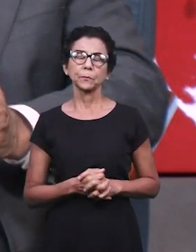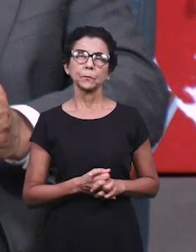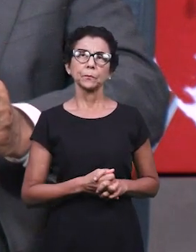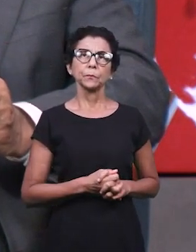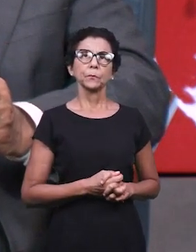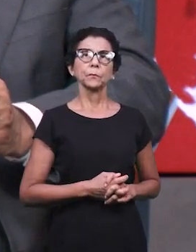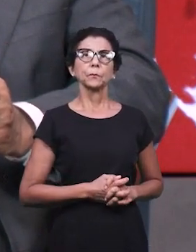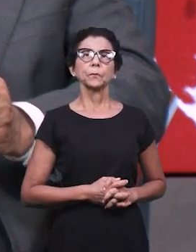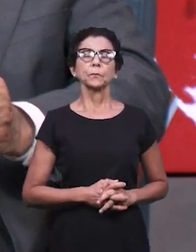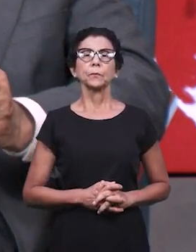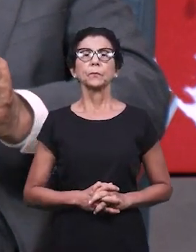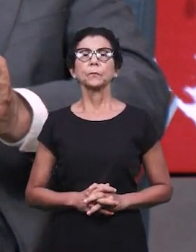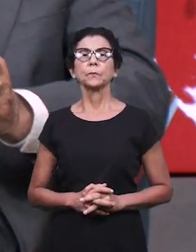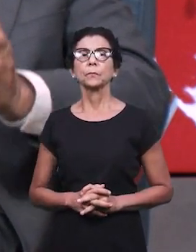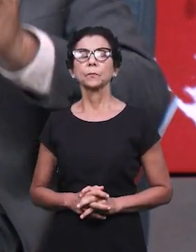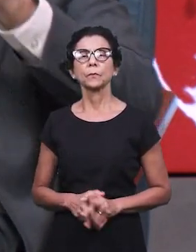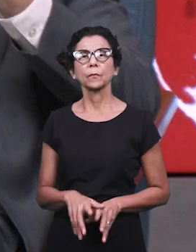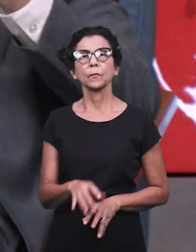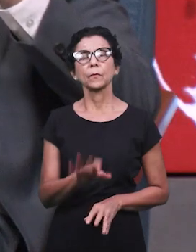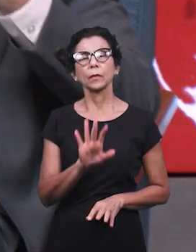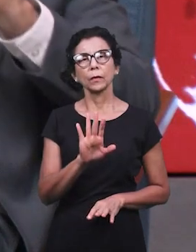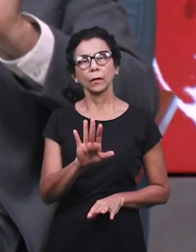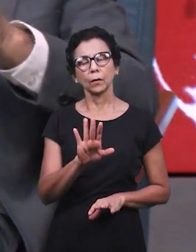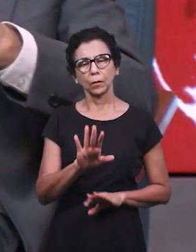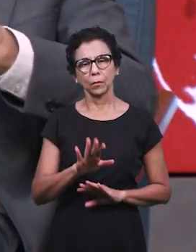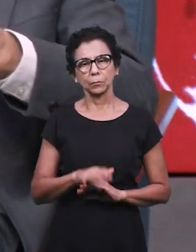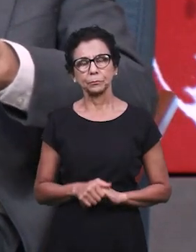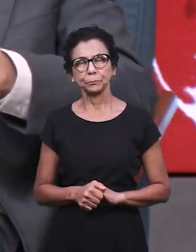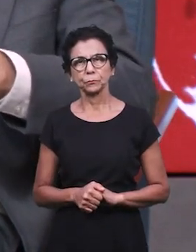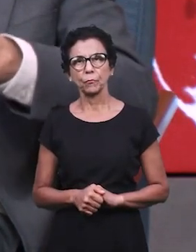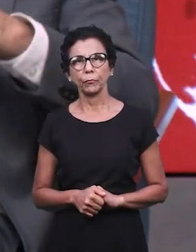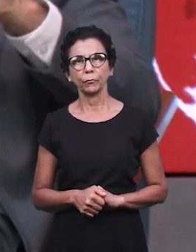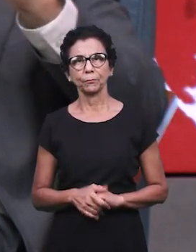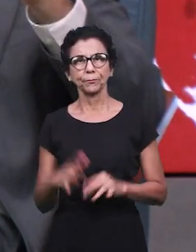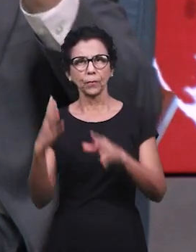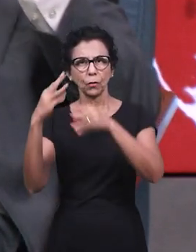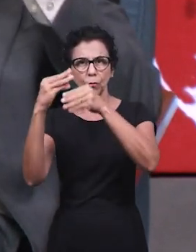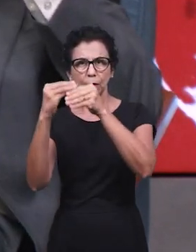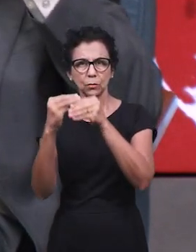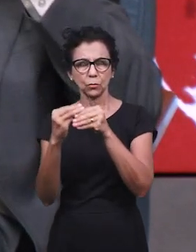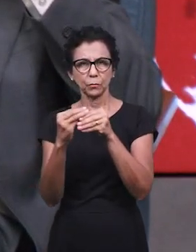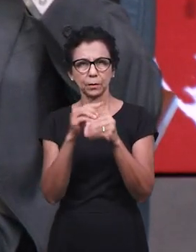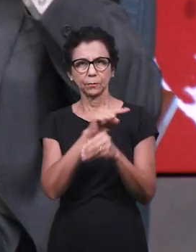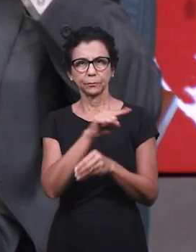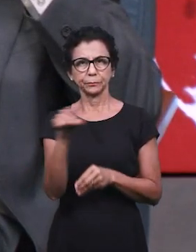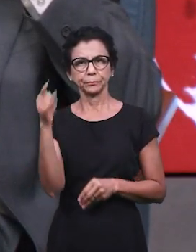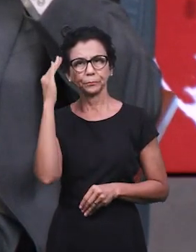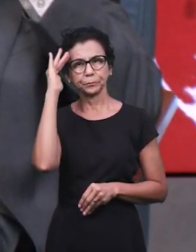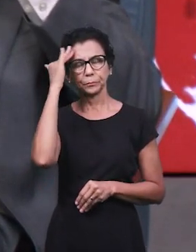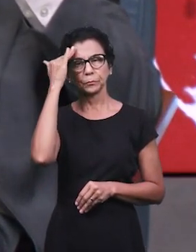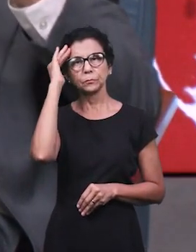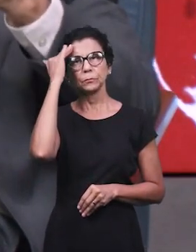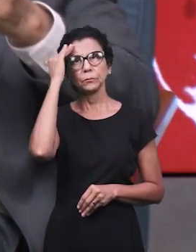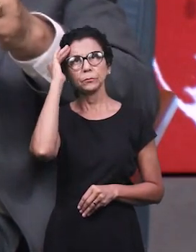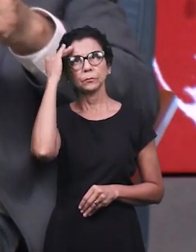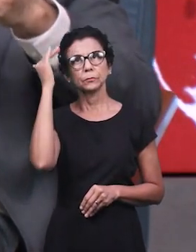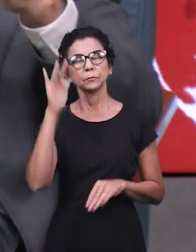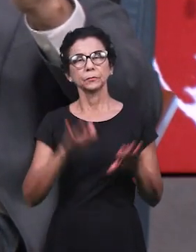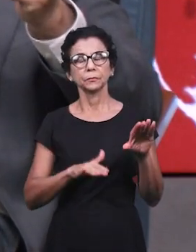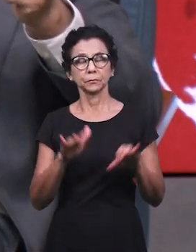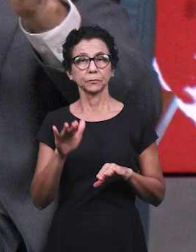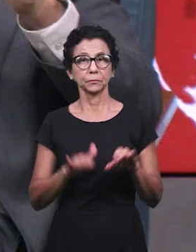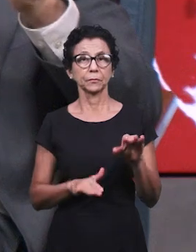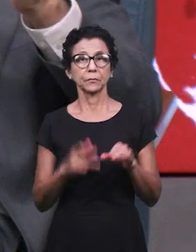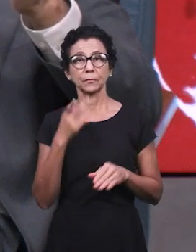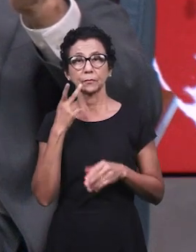usa o servo dentro do seu ministério. Eu vou contar, para poder facilitar assim, o entendimento dos irmãos, que às vezes a